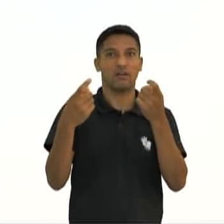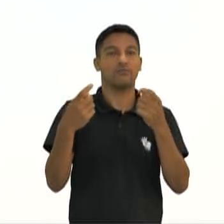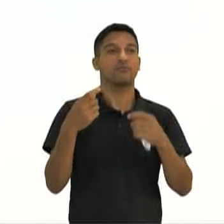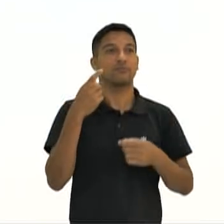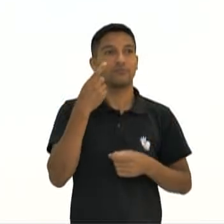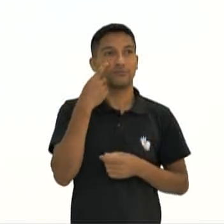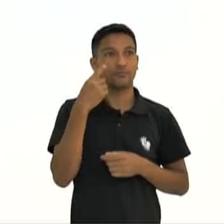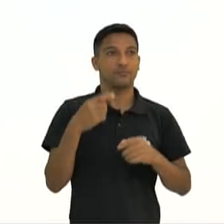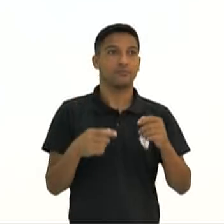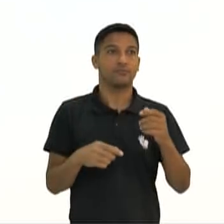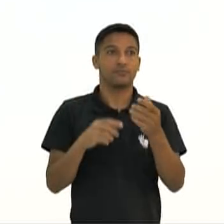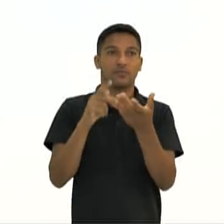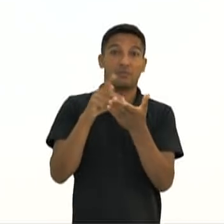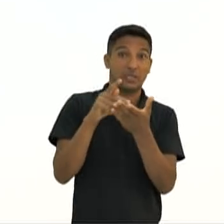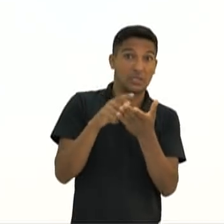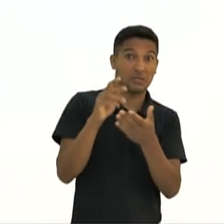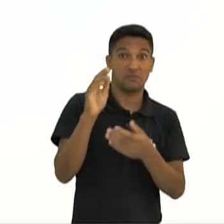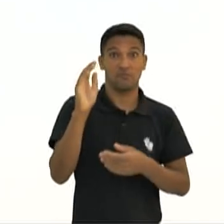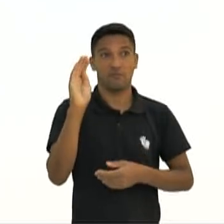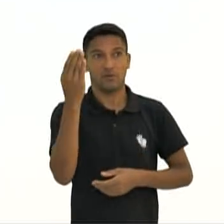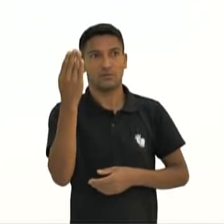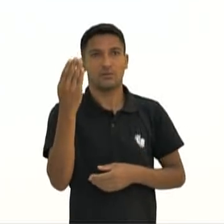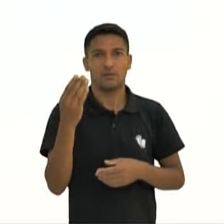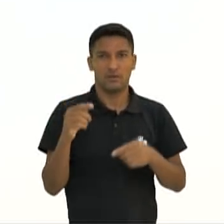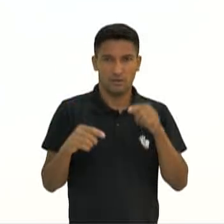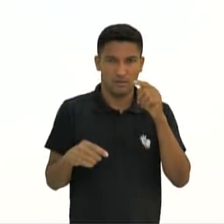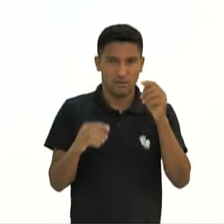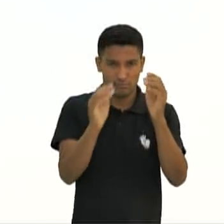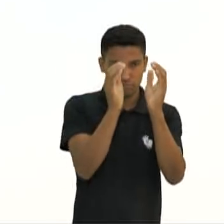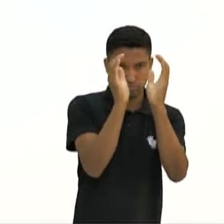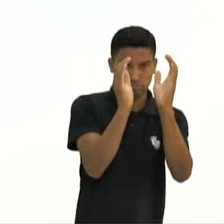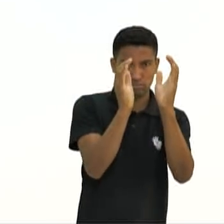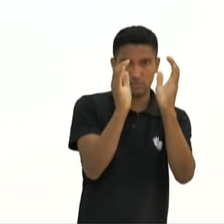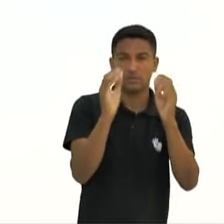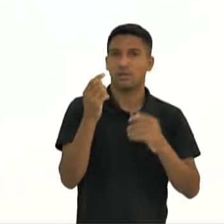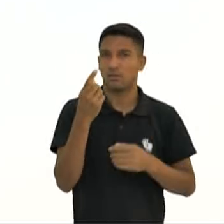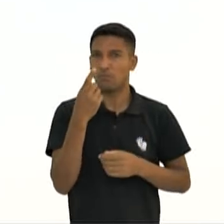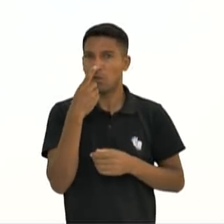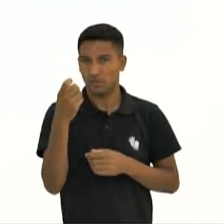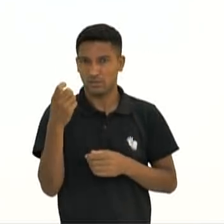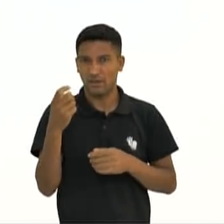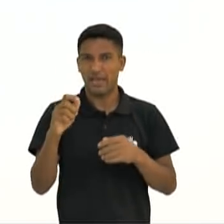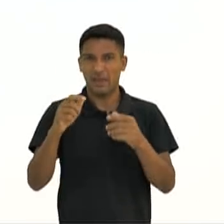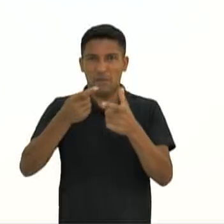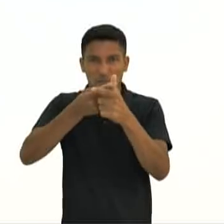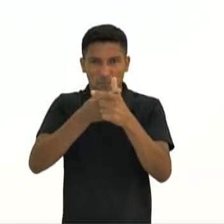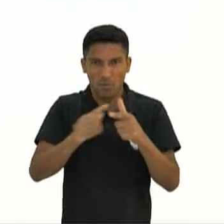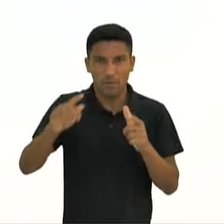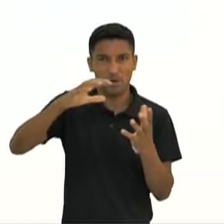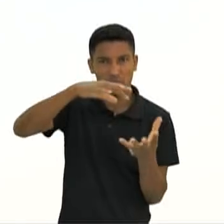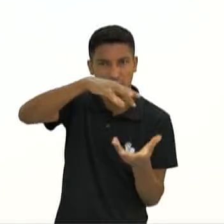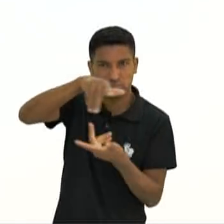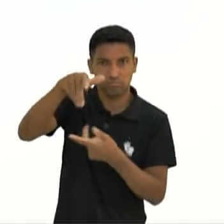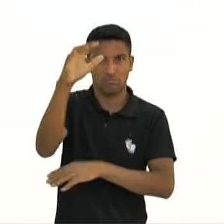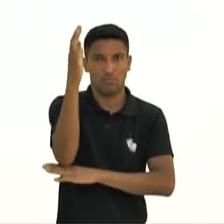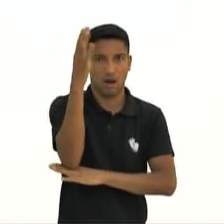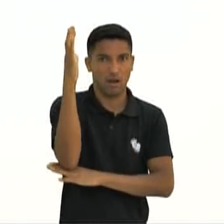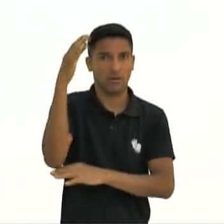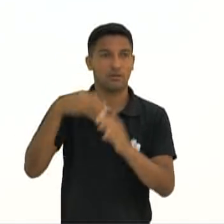falso. A poluição prejudica o meio ambiente? No segundo item, diversifica os recursos